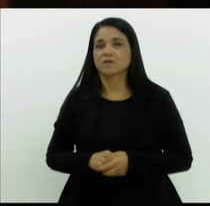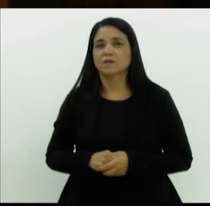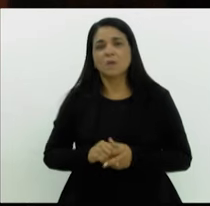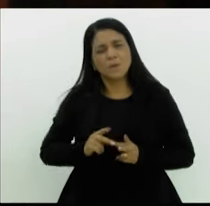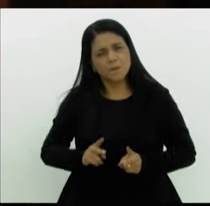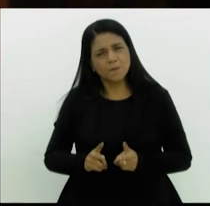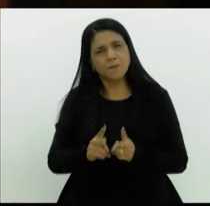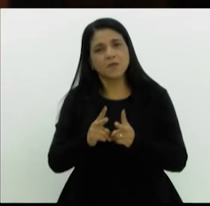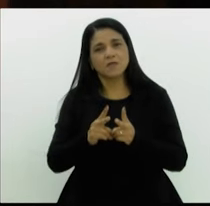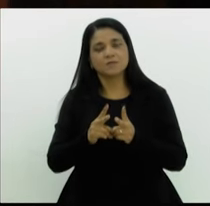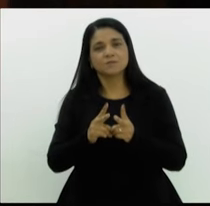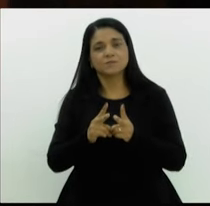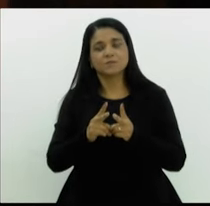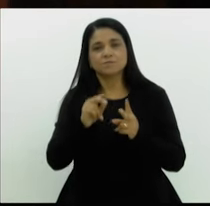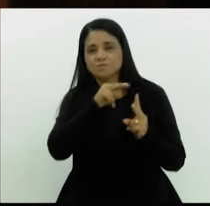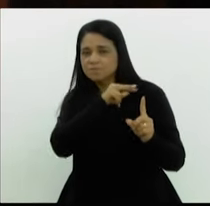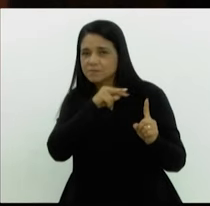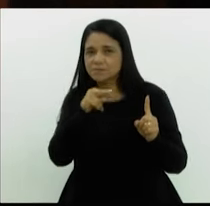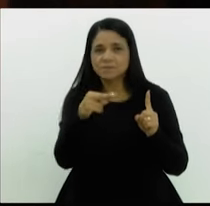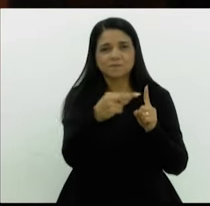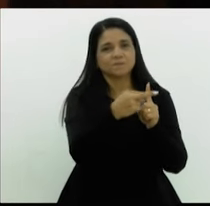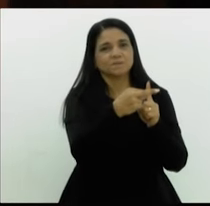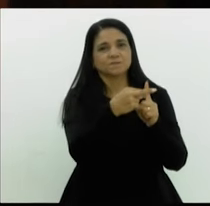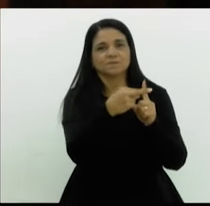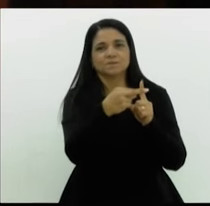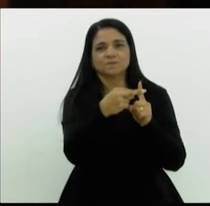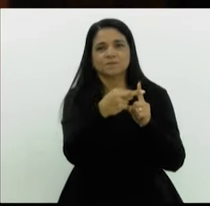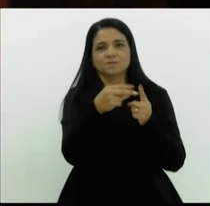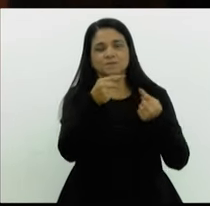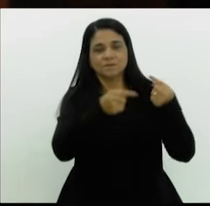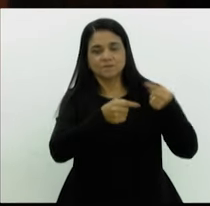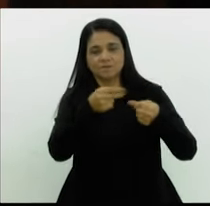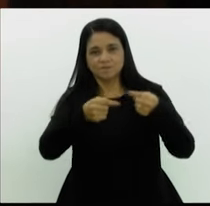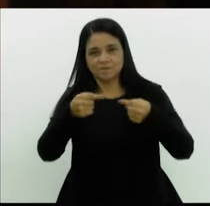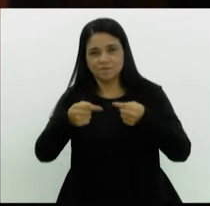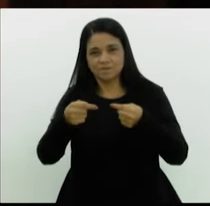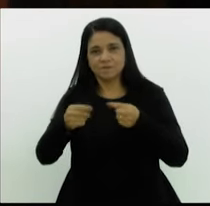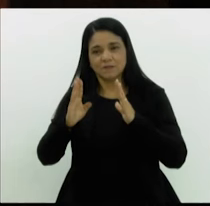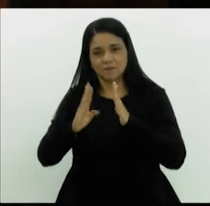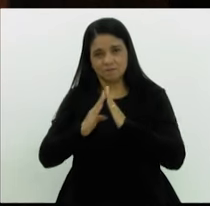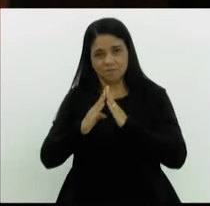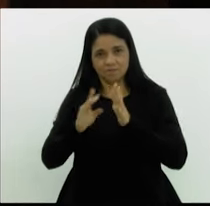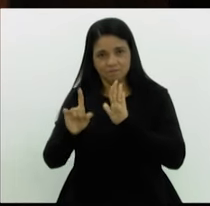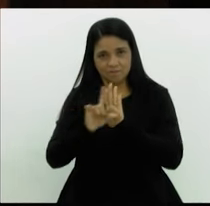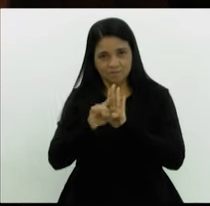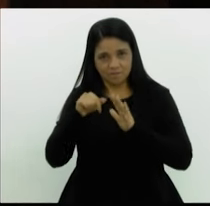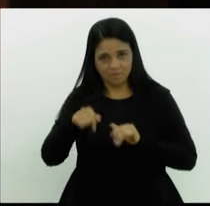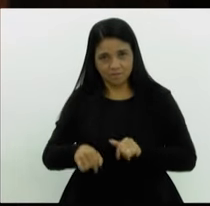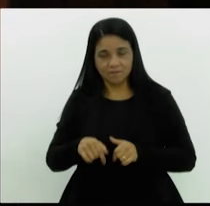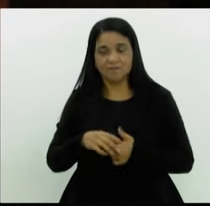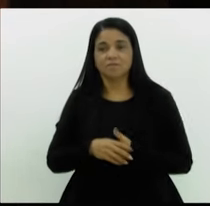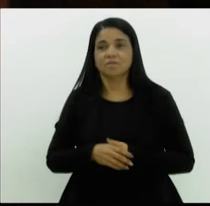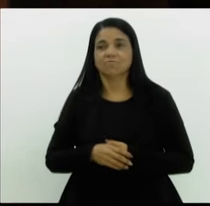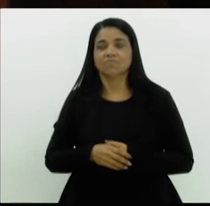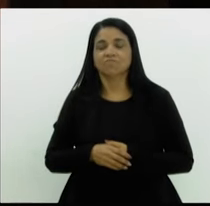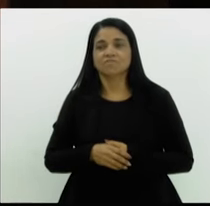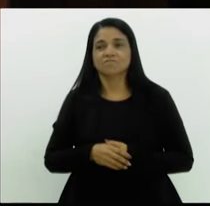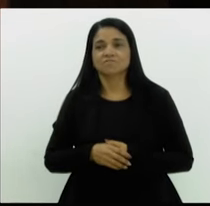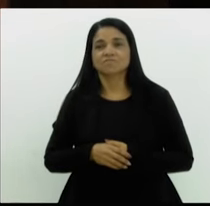bojo da perspectiva que vem sendo discutida nessa casa há muito tempo, recording in progress, que